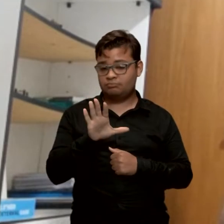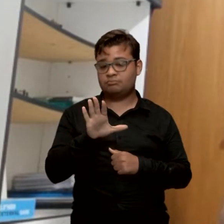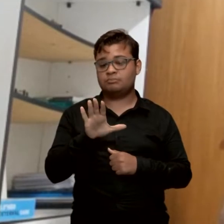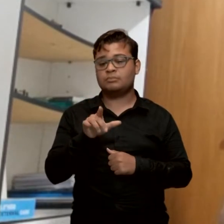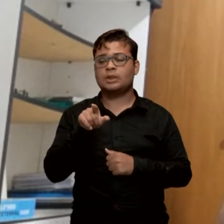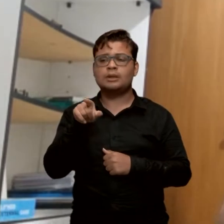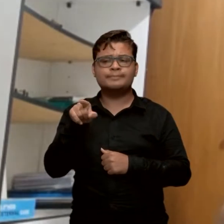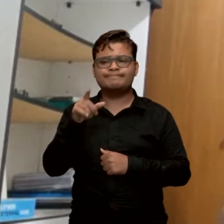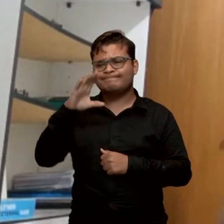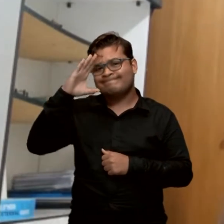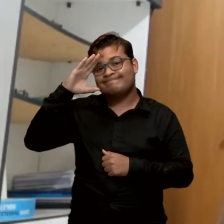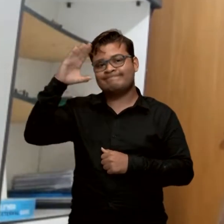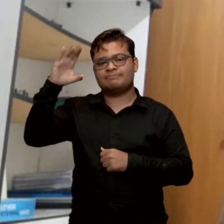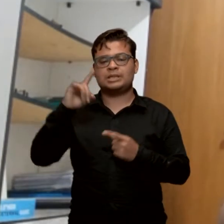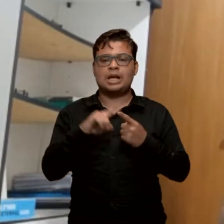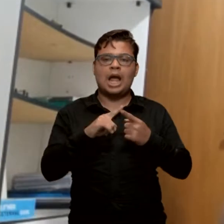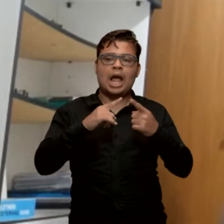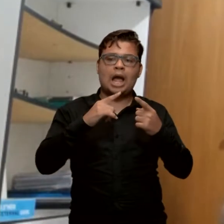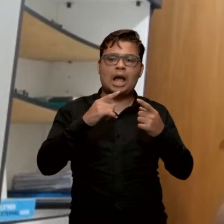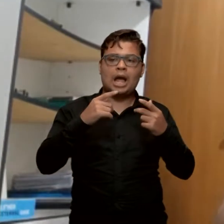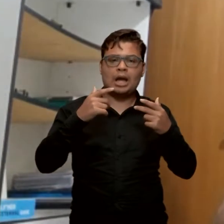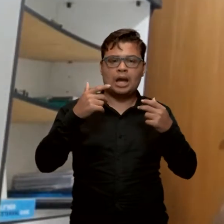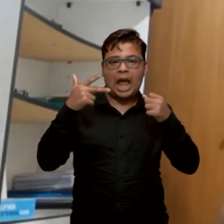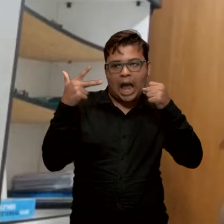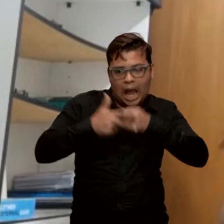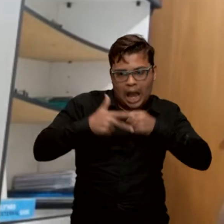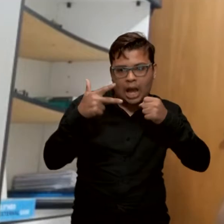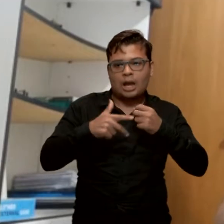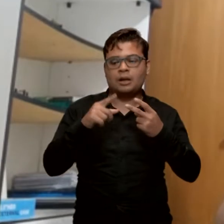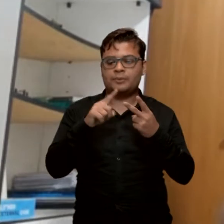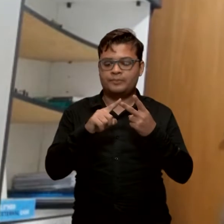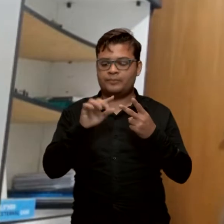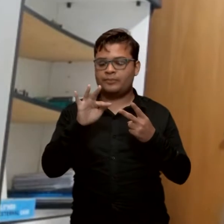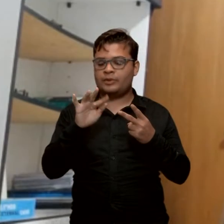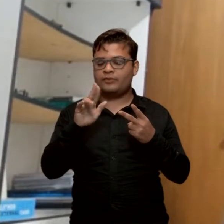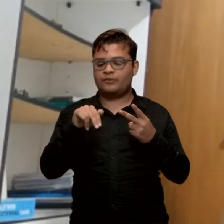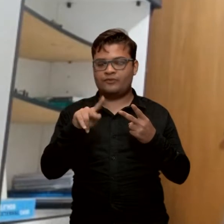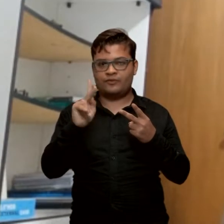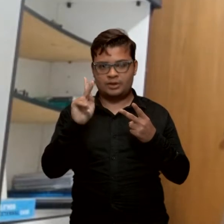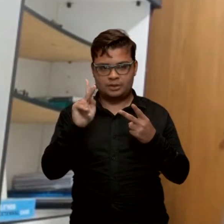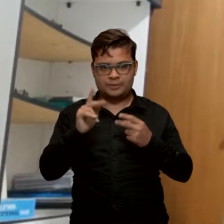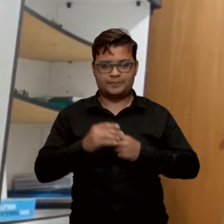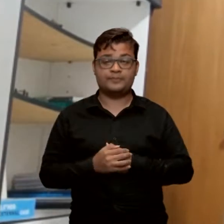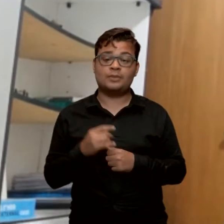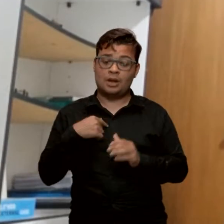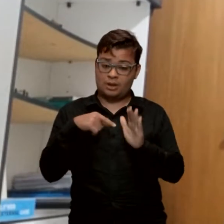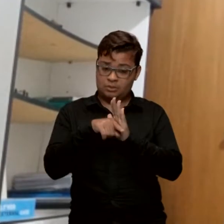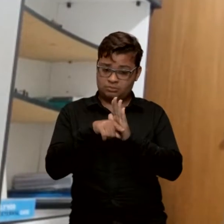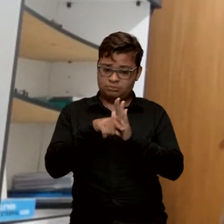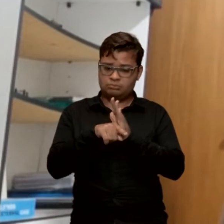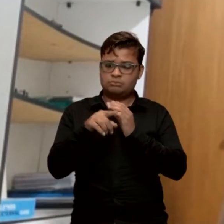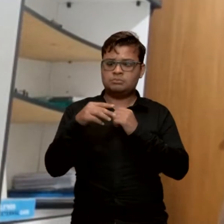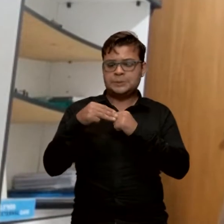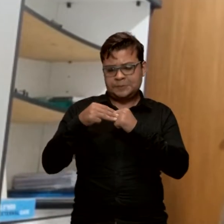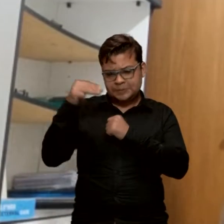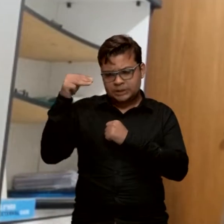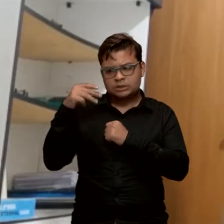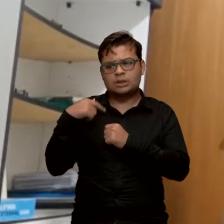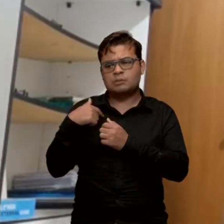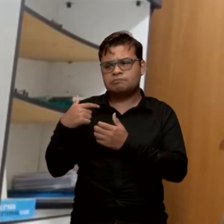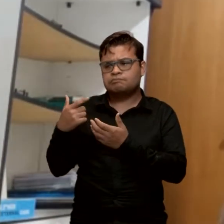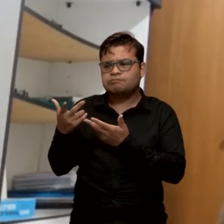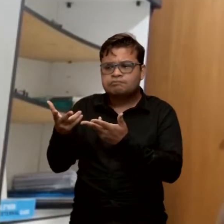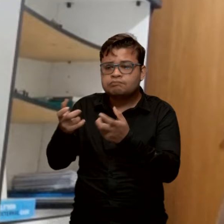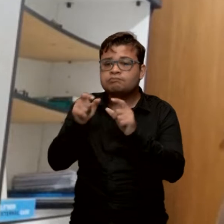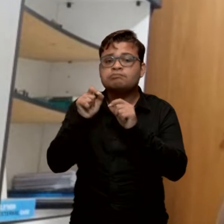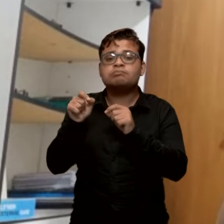rap e o funk. Inclusive, dentro da minha pesquisa de mestrado, eu já fiz um levantamento com eles, e